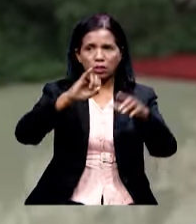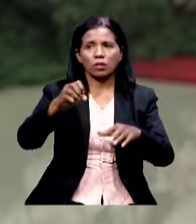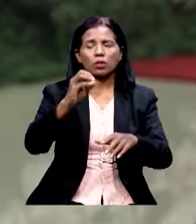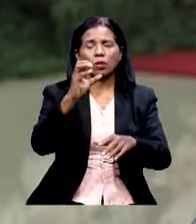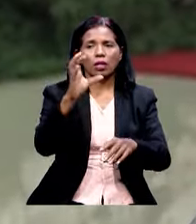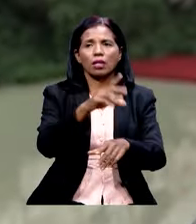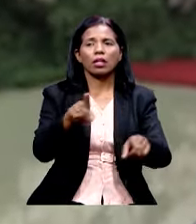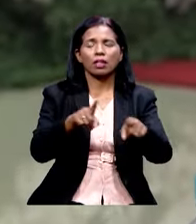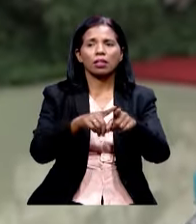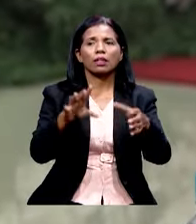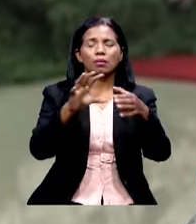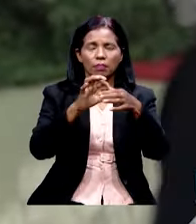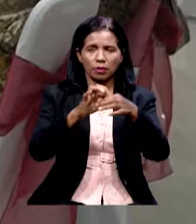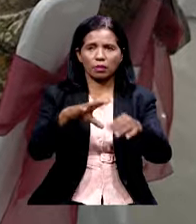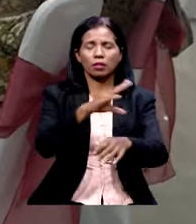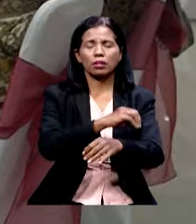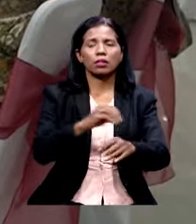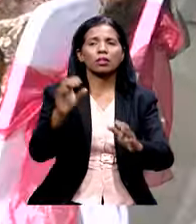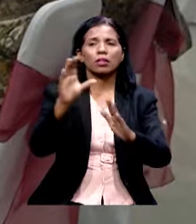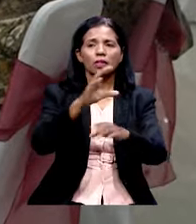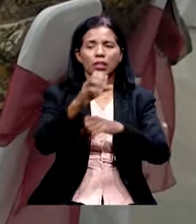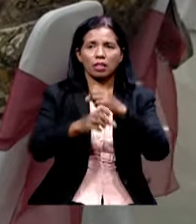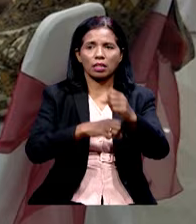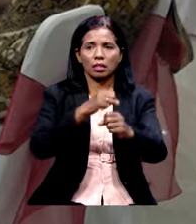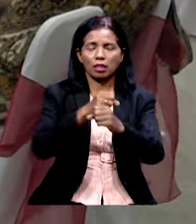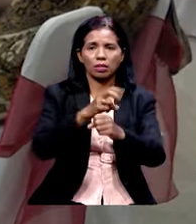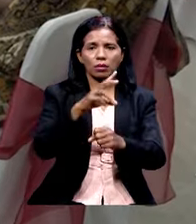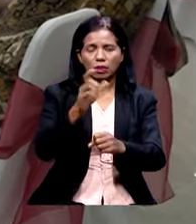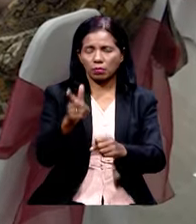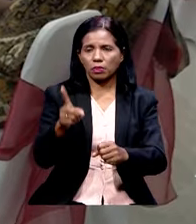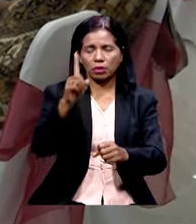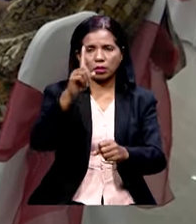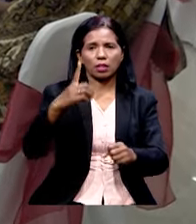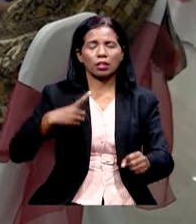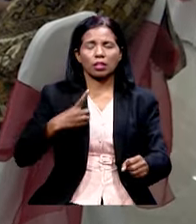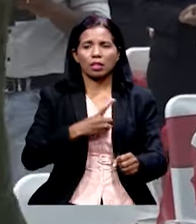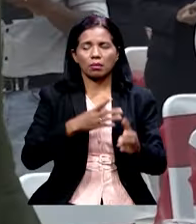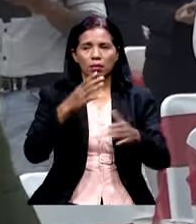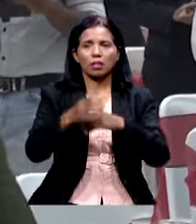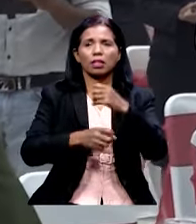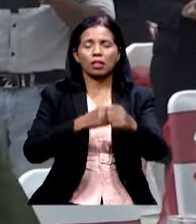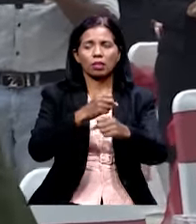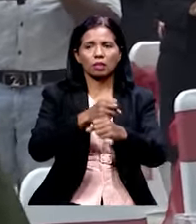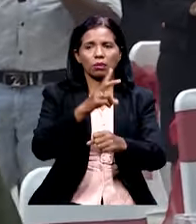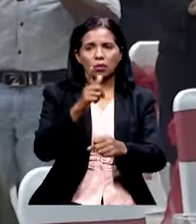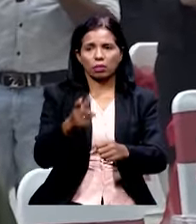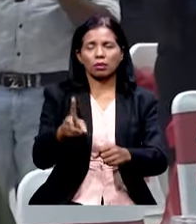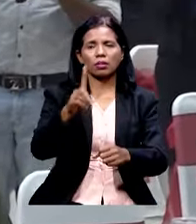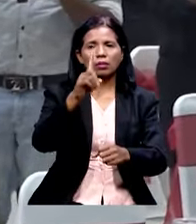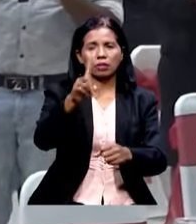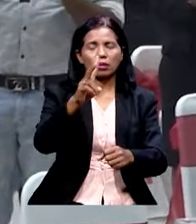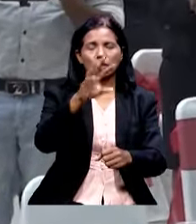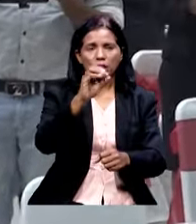é membro da Assembleia Constituinte e Tinarihundua Ida, deputado entre Tinarihundua Rua no Rihundua